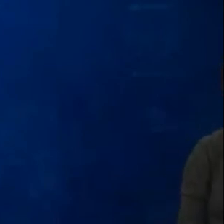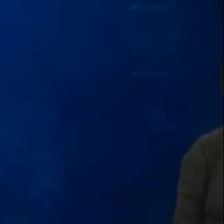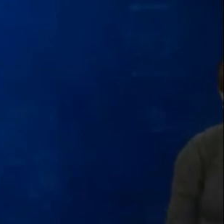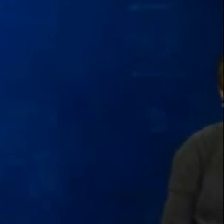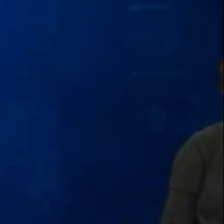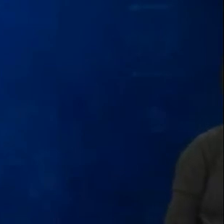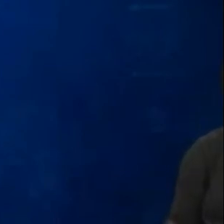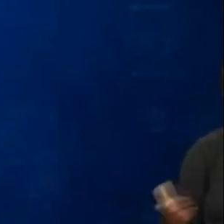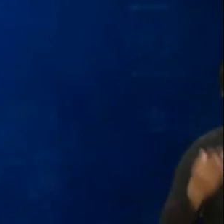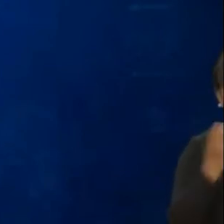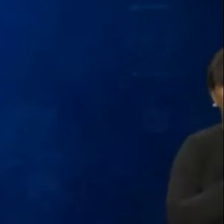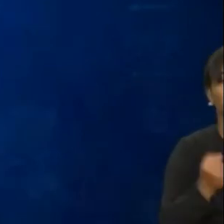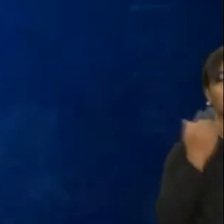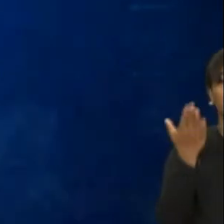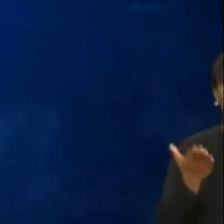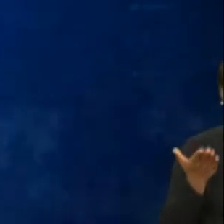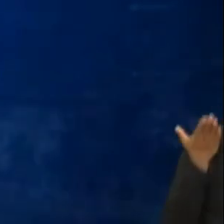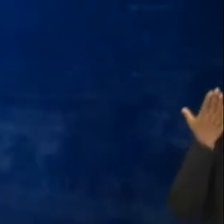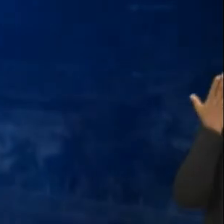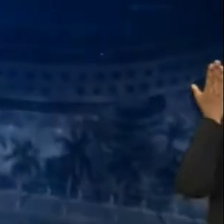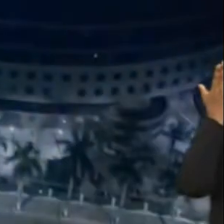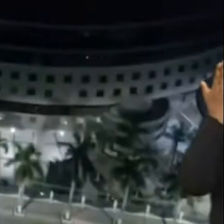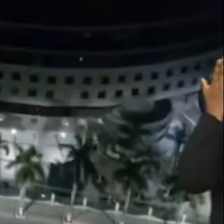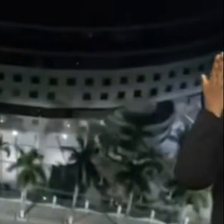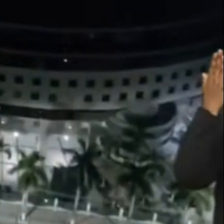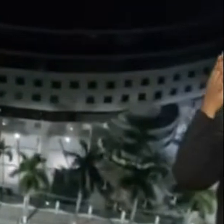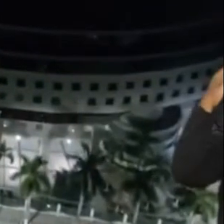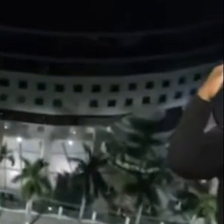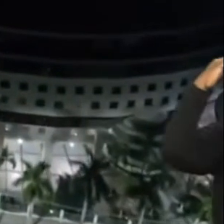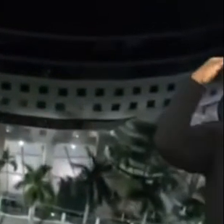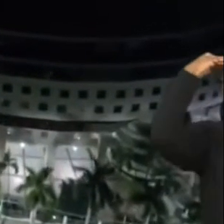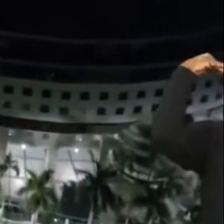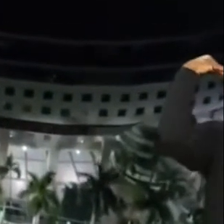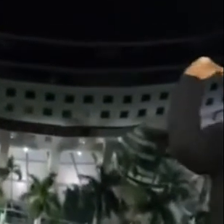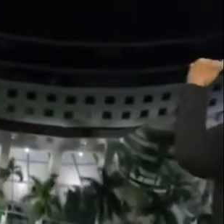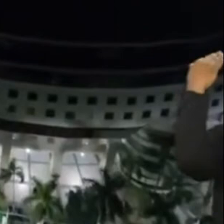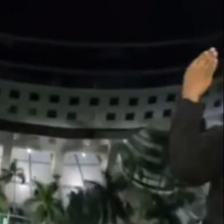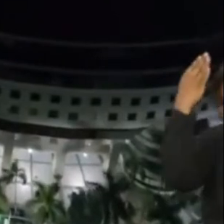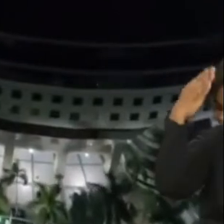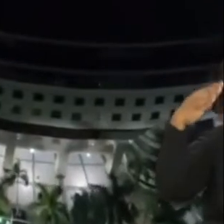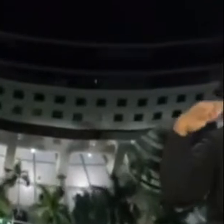Agora erga os braços e cante a honra,